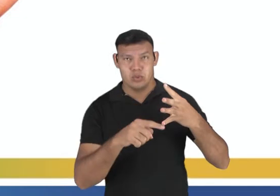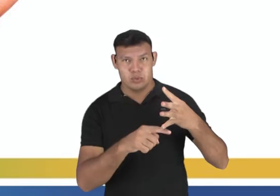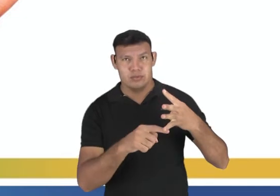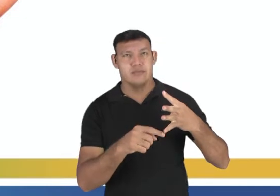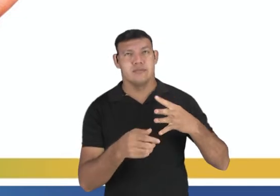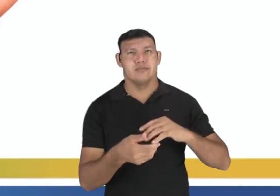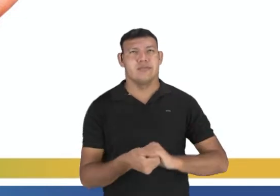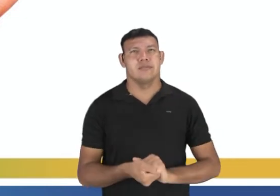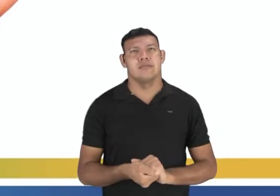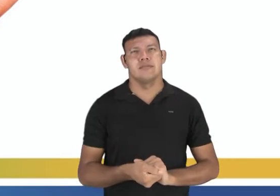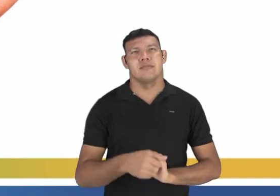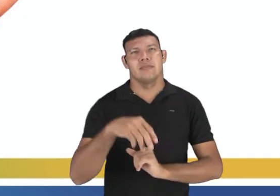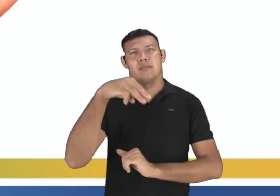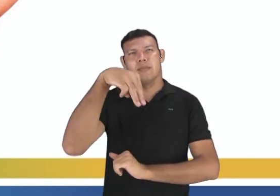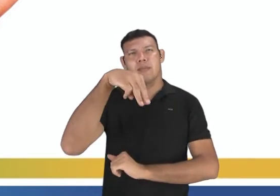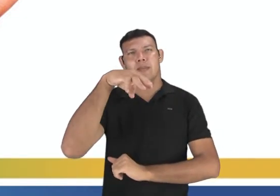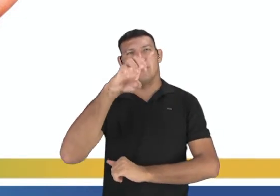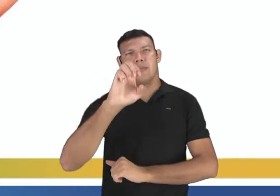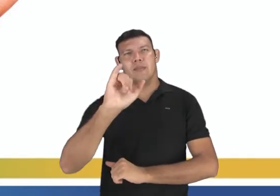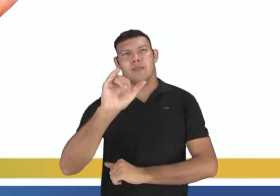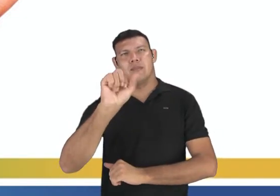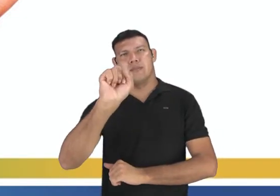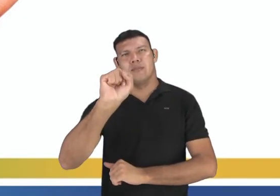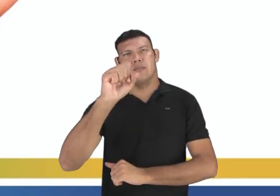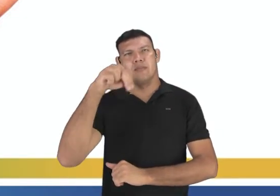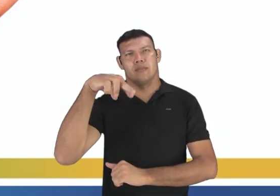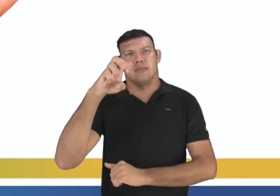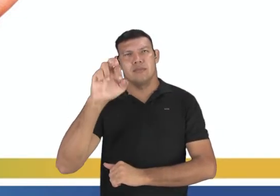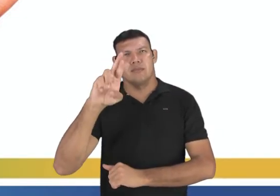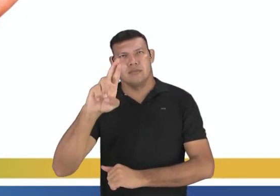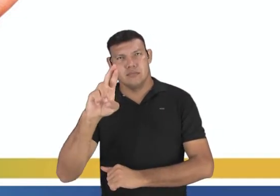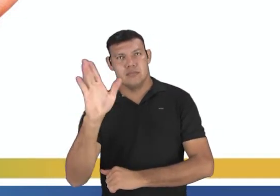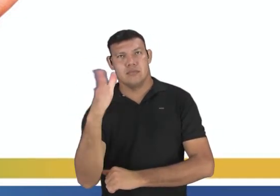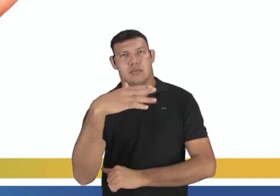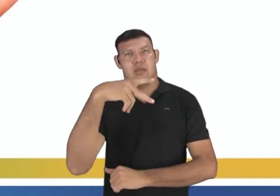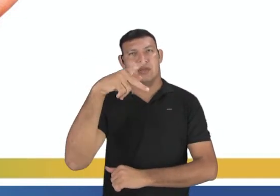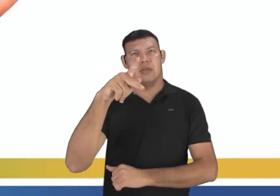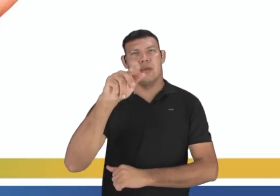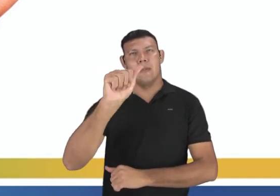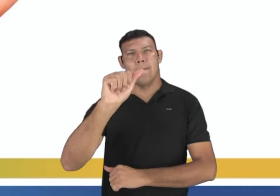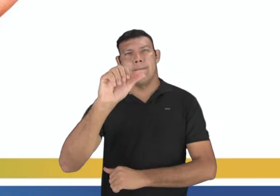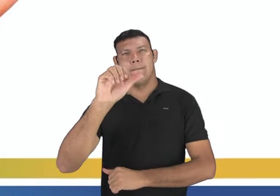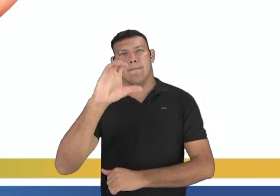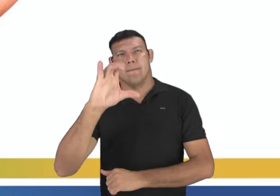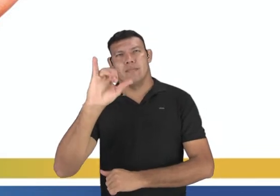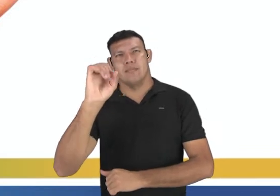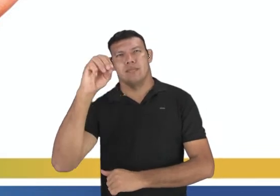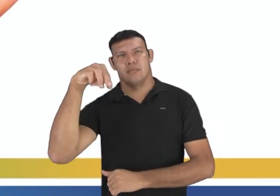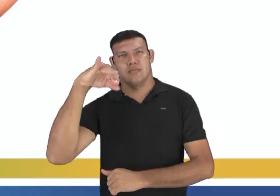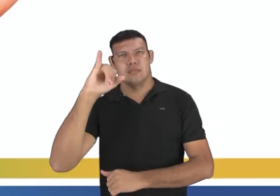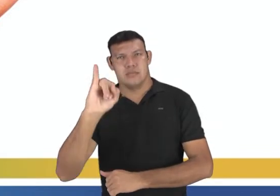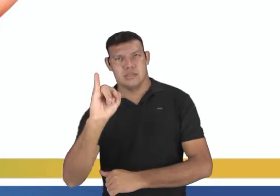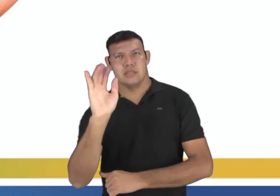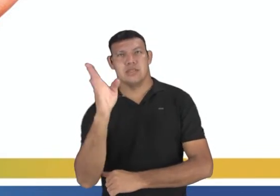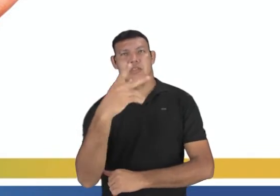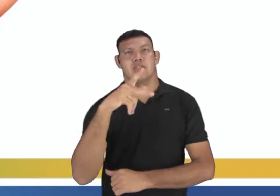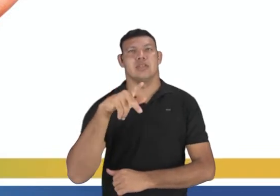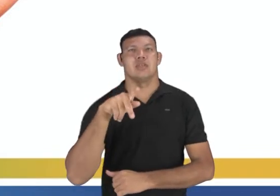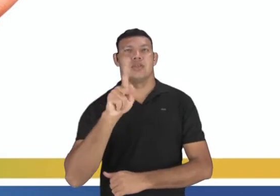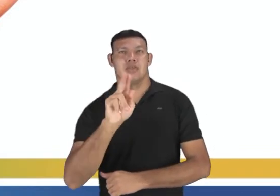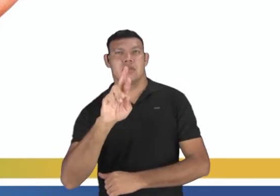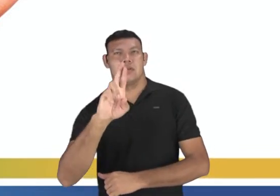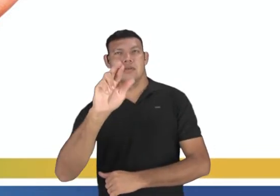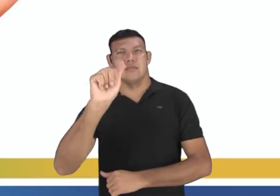Krause e de Ruffini, ok? Então, vamos lá, como funciona aqui, no caso, o nosso tato? A pele